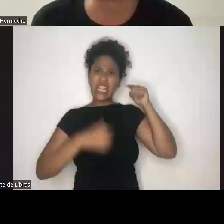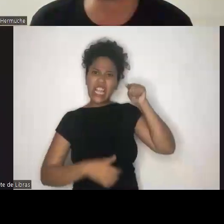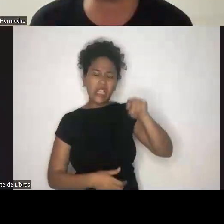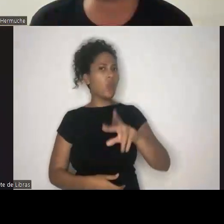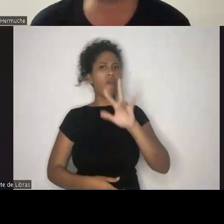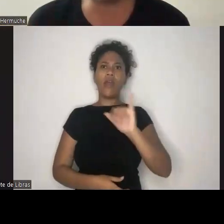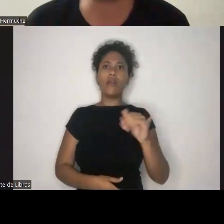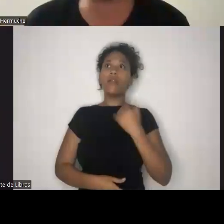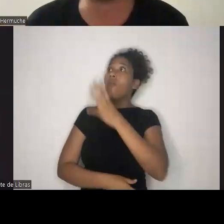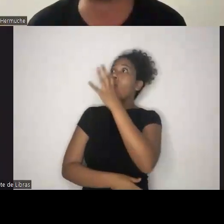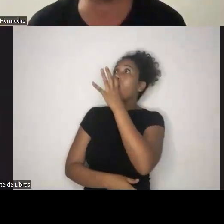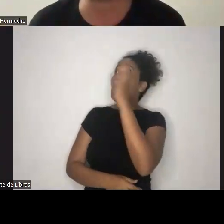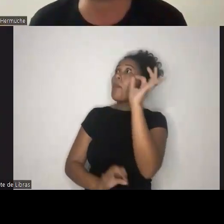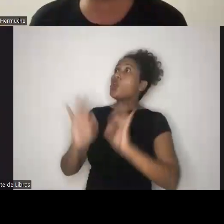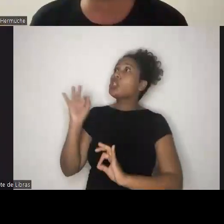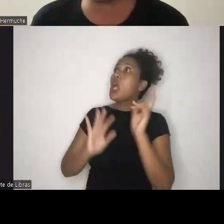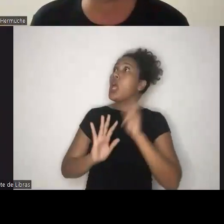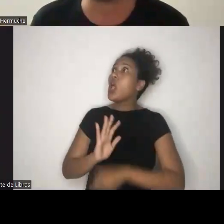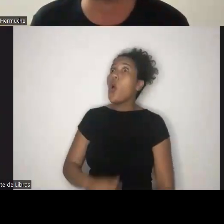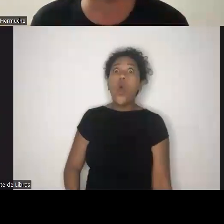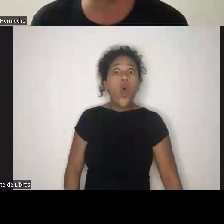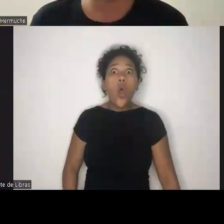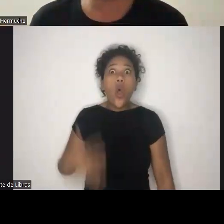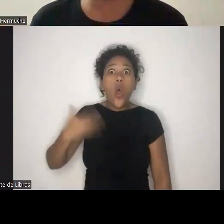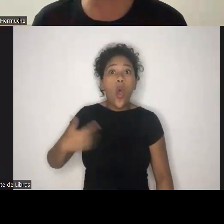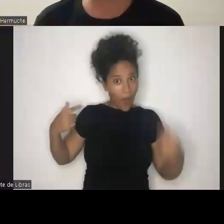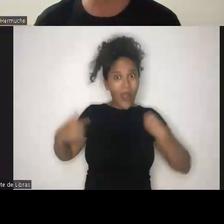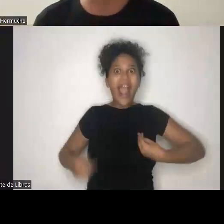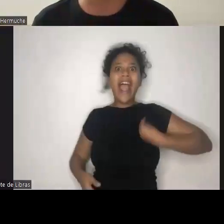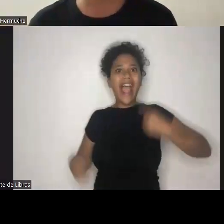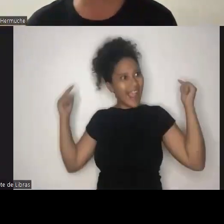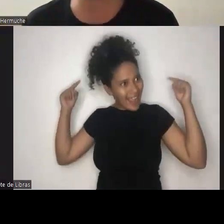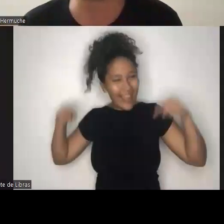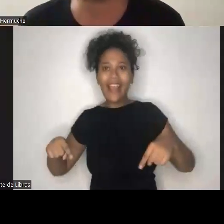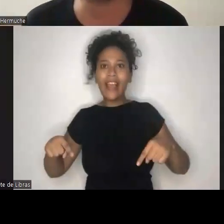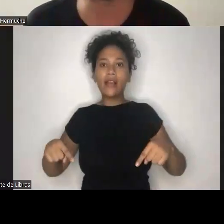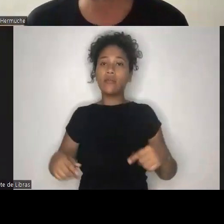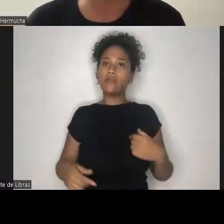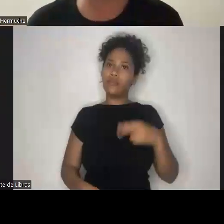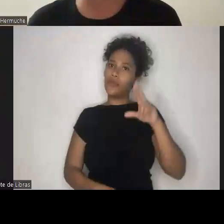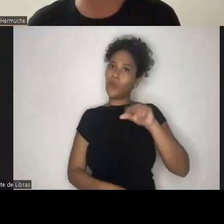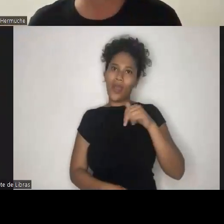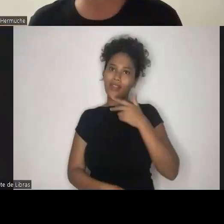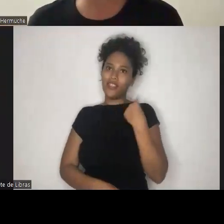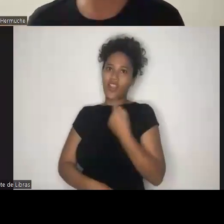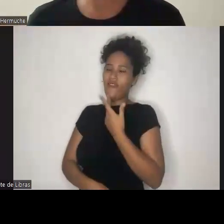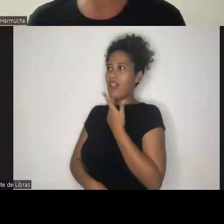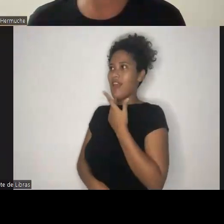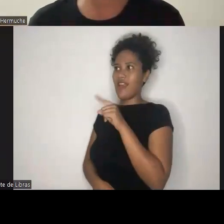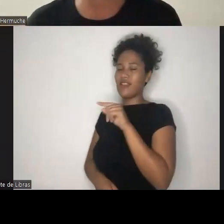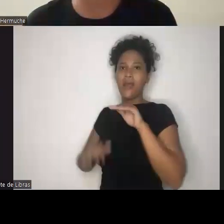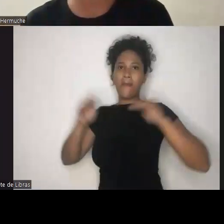que eles viram um projeto todos fizeram questão de tocar no palco e assim nunca que a gente diria que esse palco